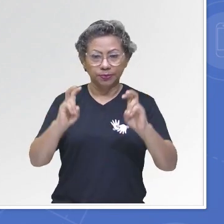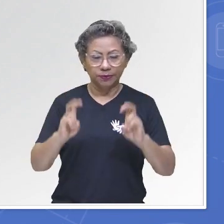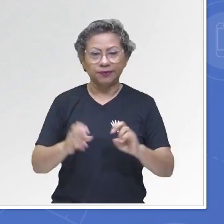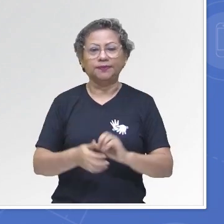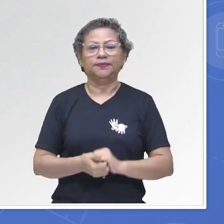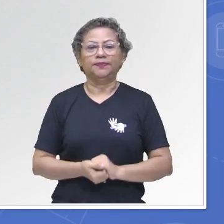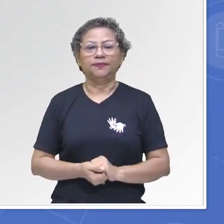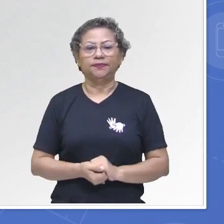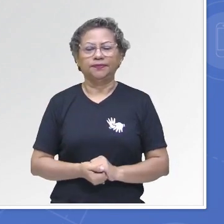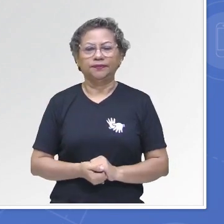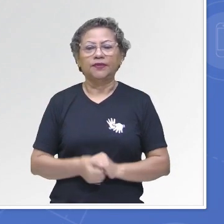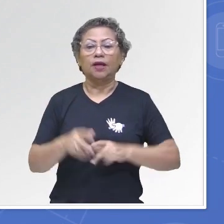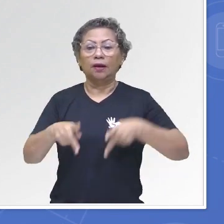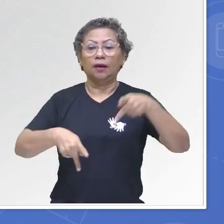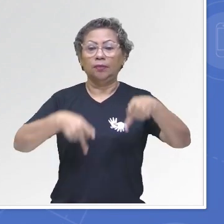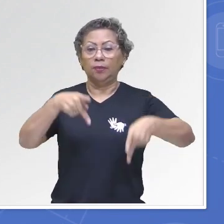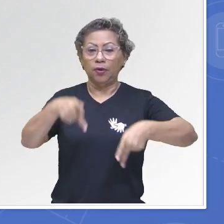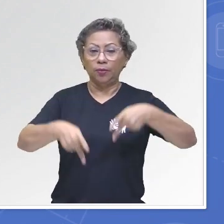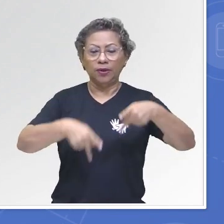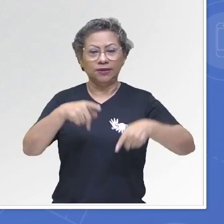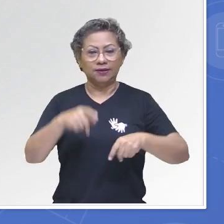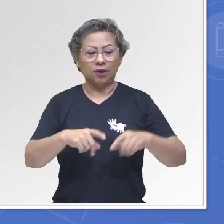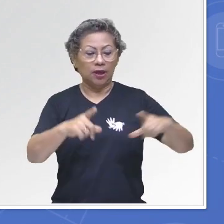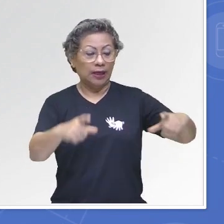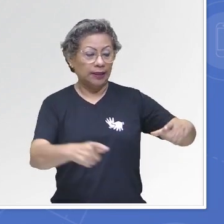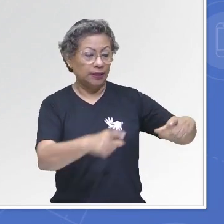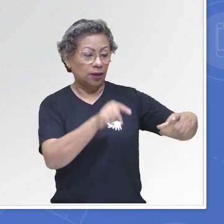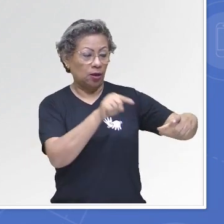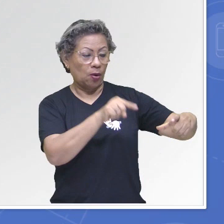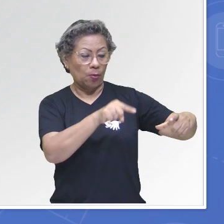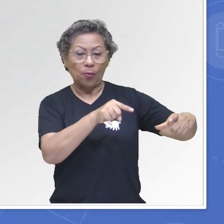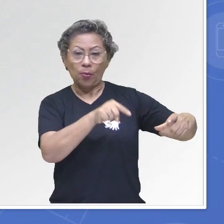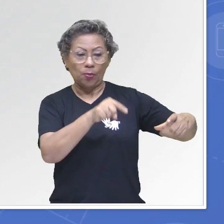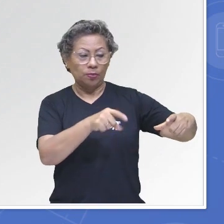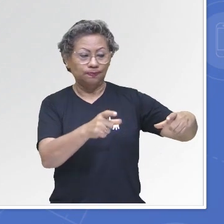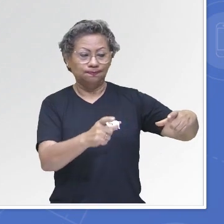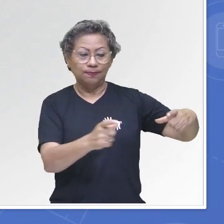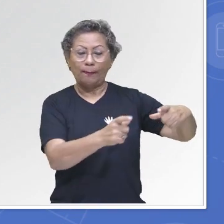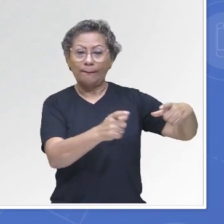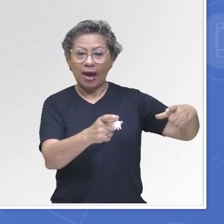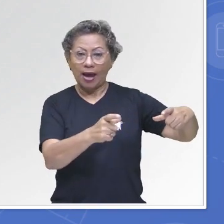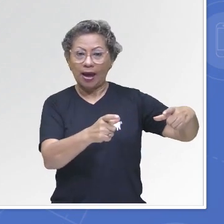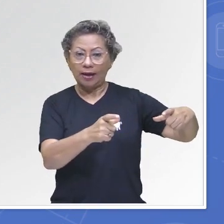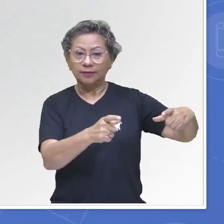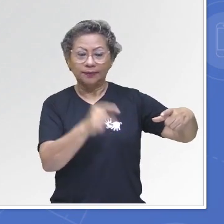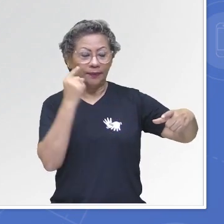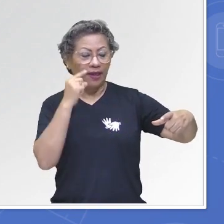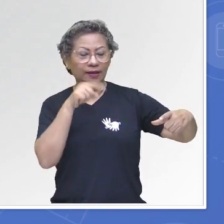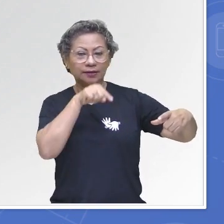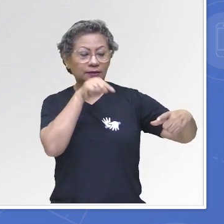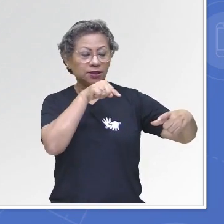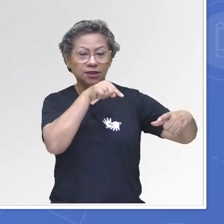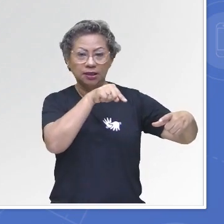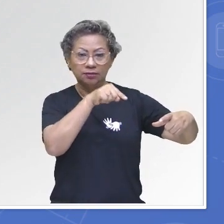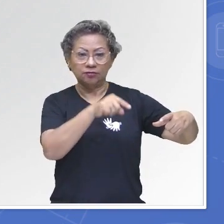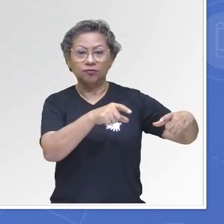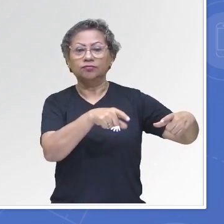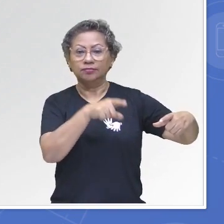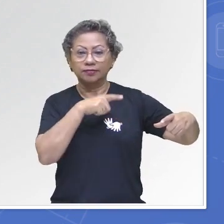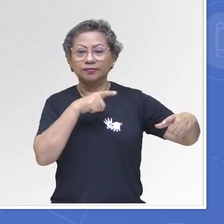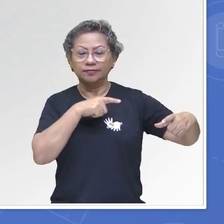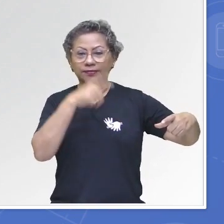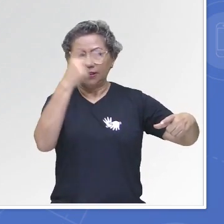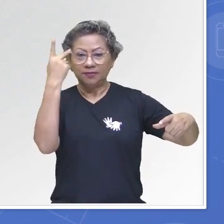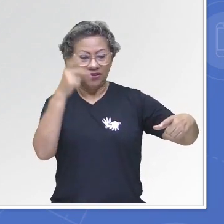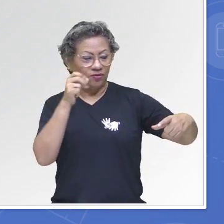Por exemplo, a população. Vamos ver o que é a população quando a gente está trabalhando aí em estatística. Olha só, população é o